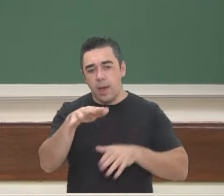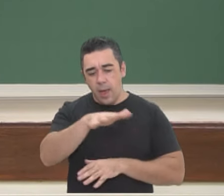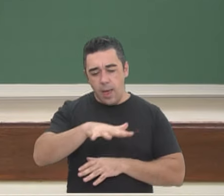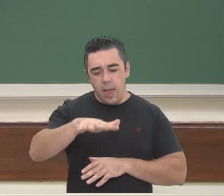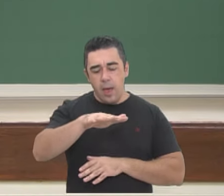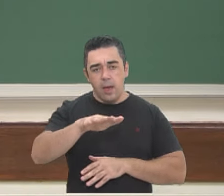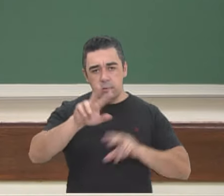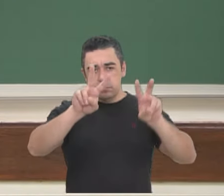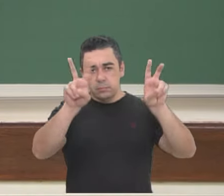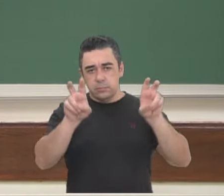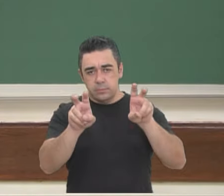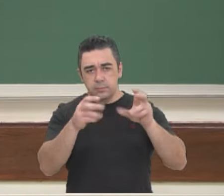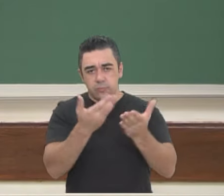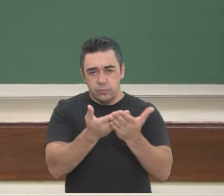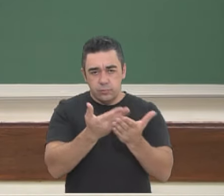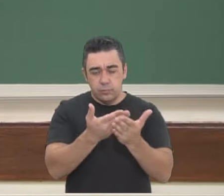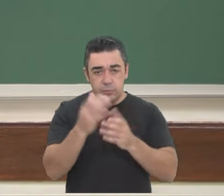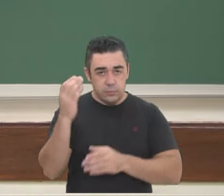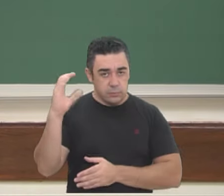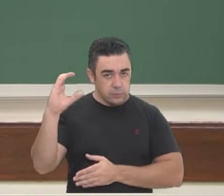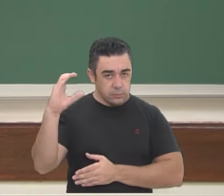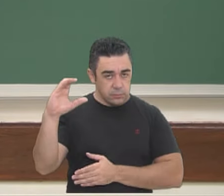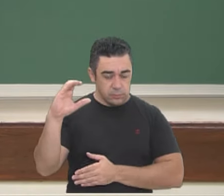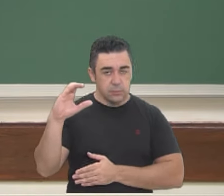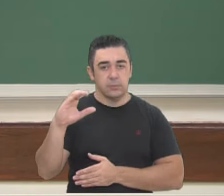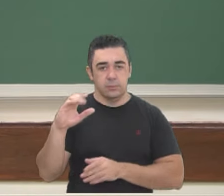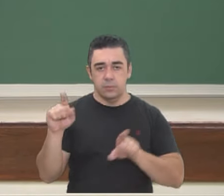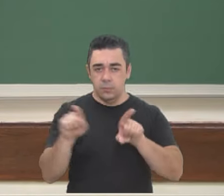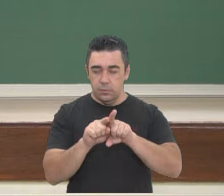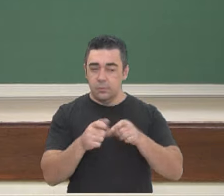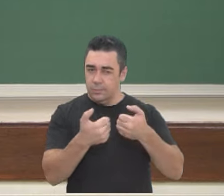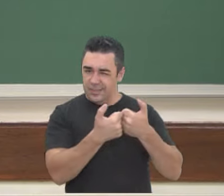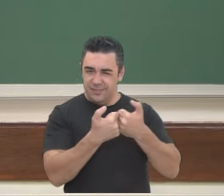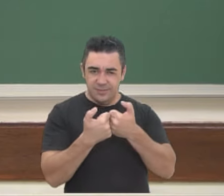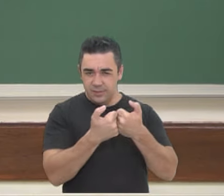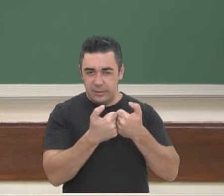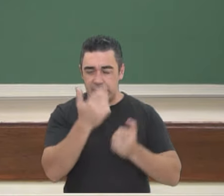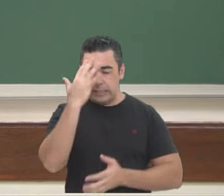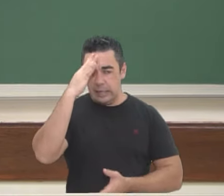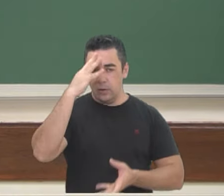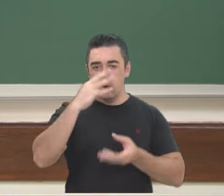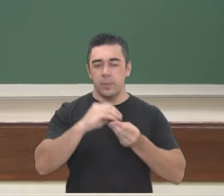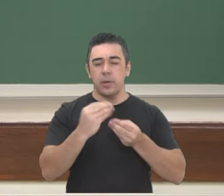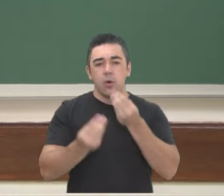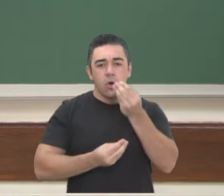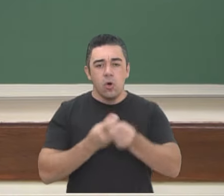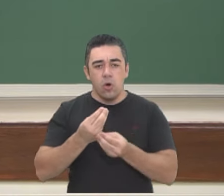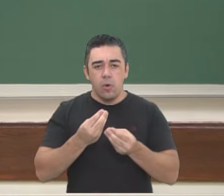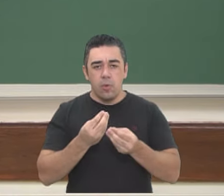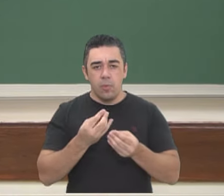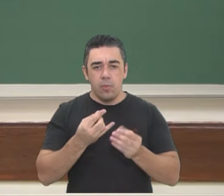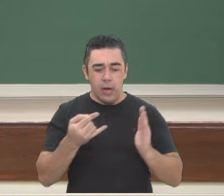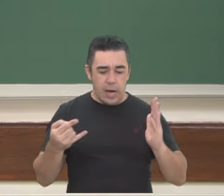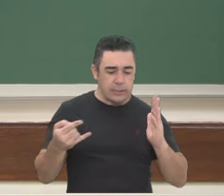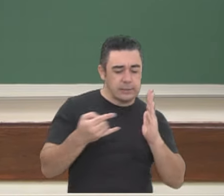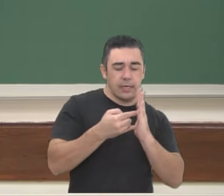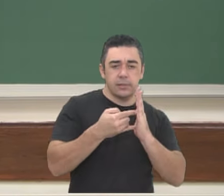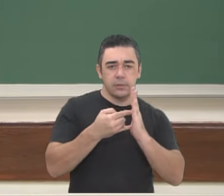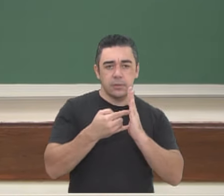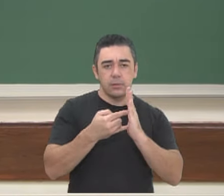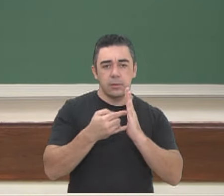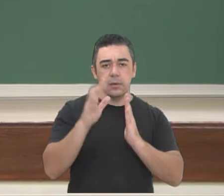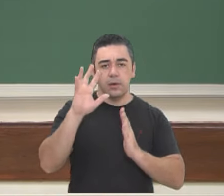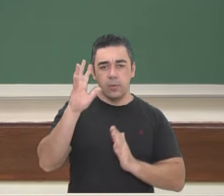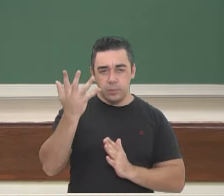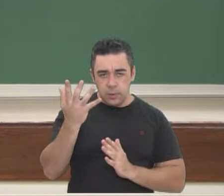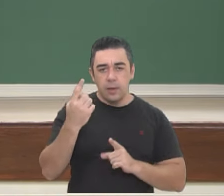né da ciência da física que se preocupa em entender essas forças magnéticas tá promovidas pelo